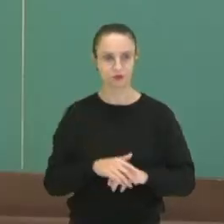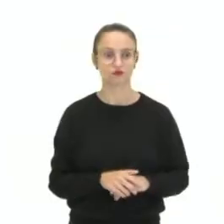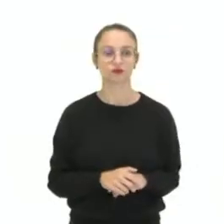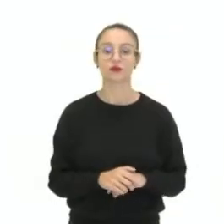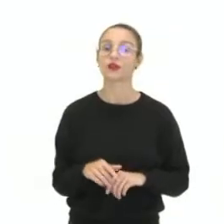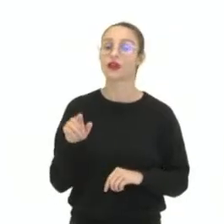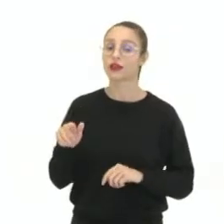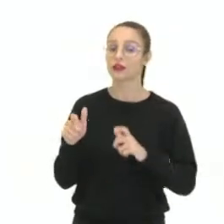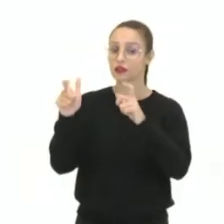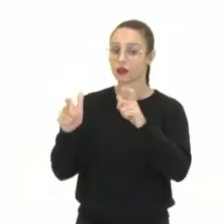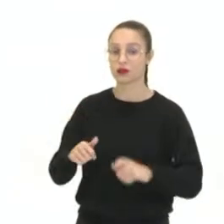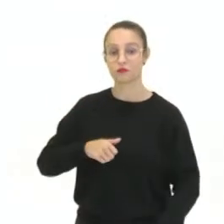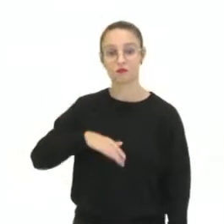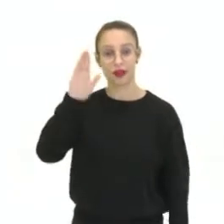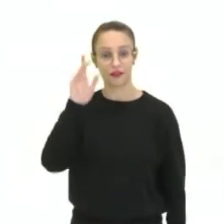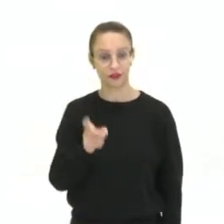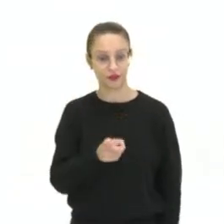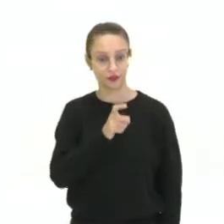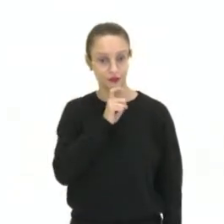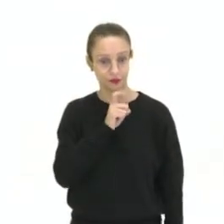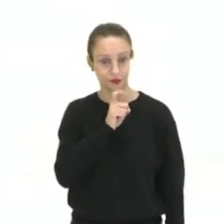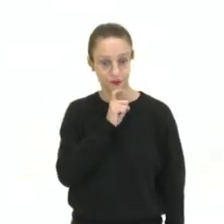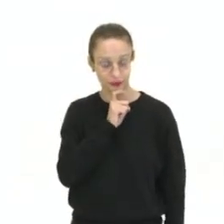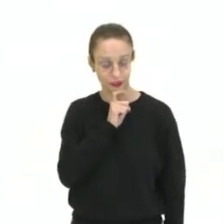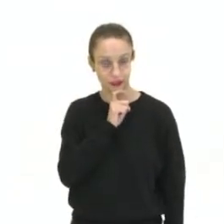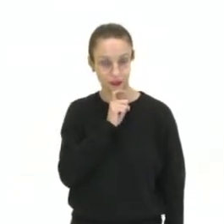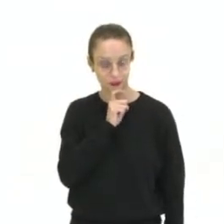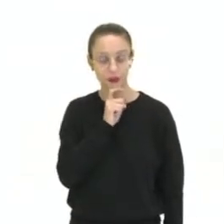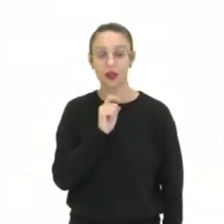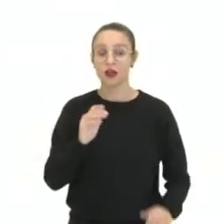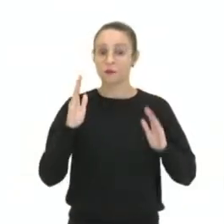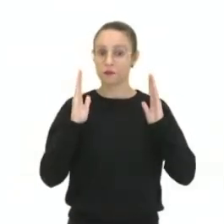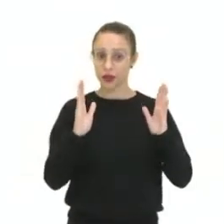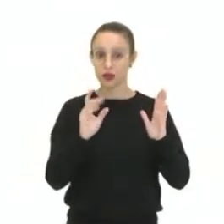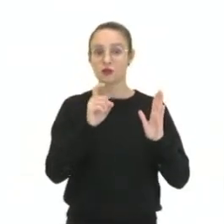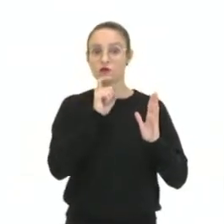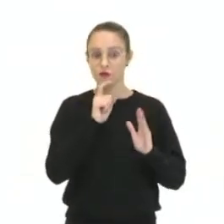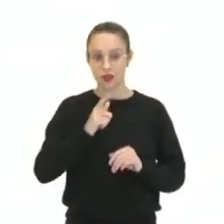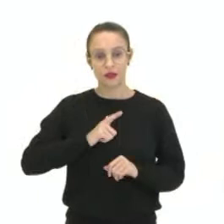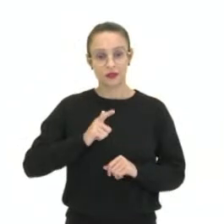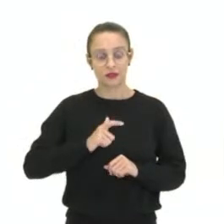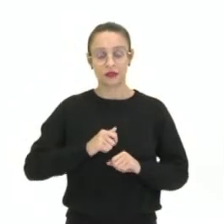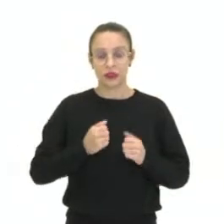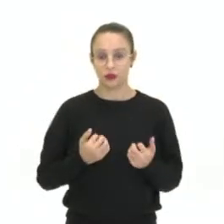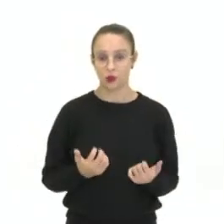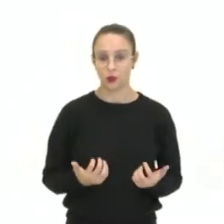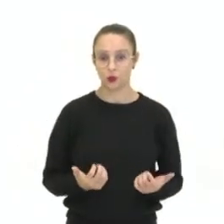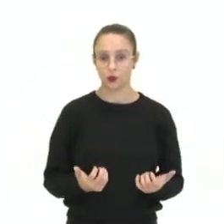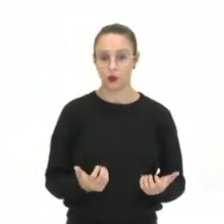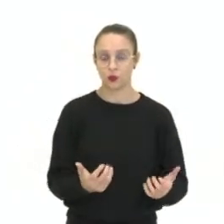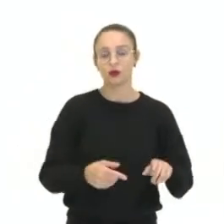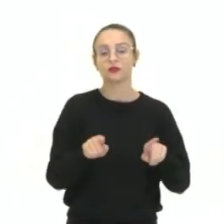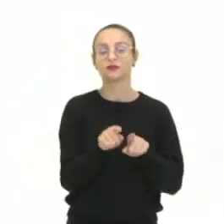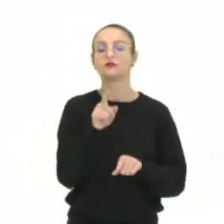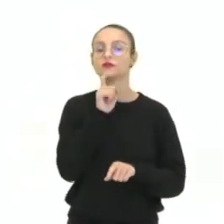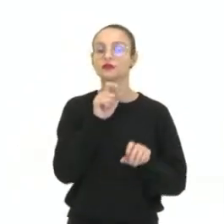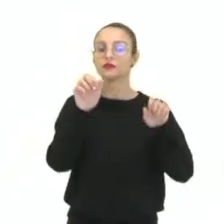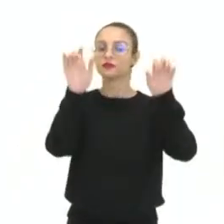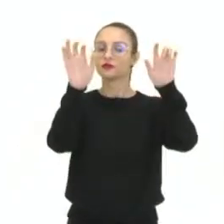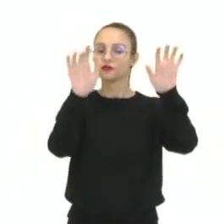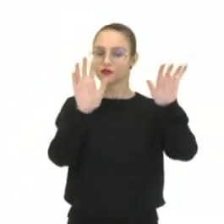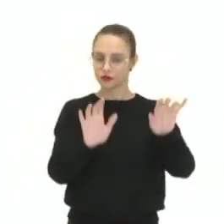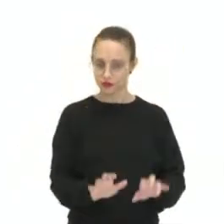região mais fria do país, onde durante o inverno ocorrem geadas até neve em alguns